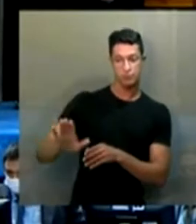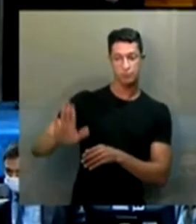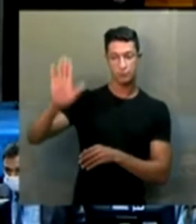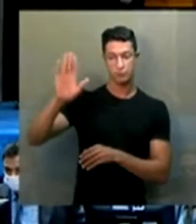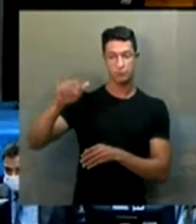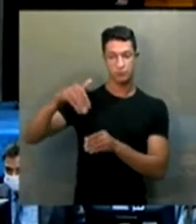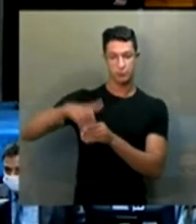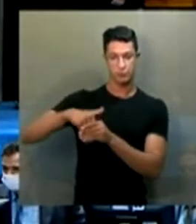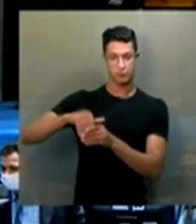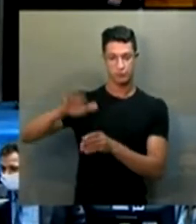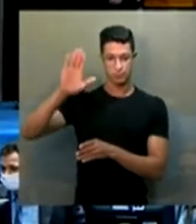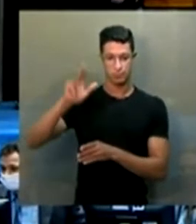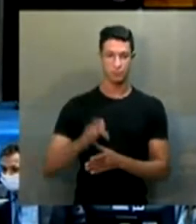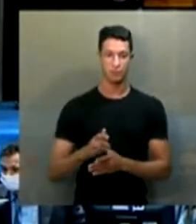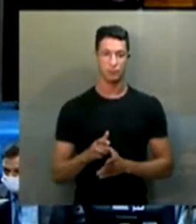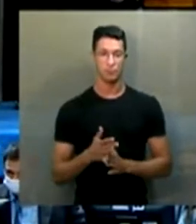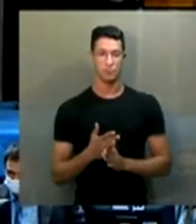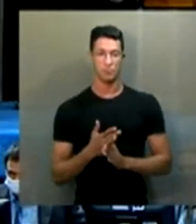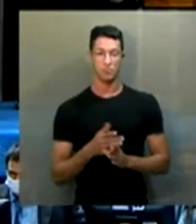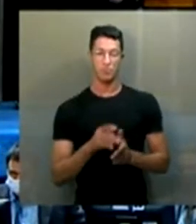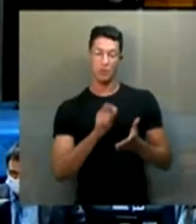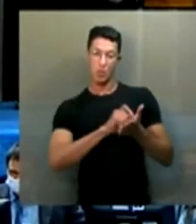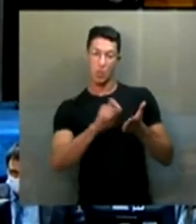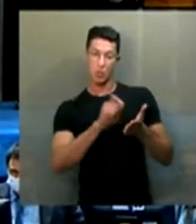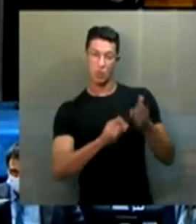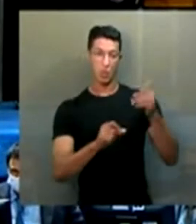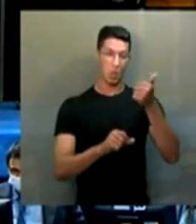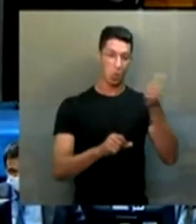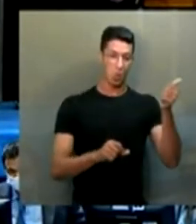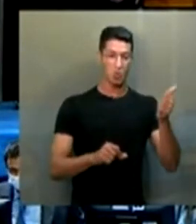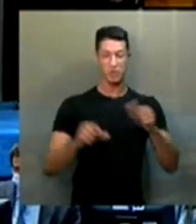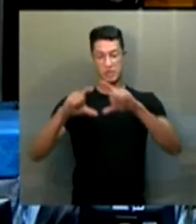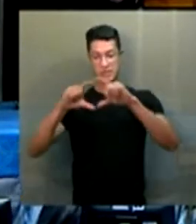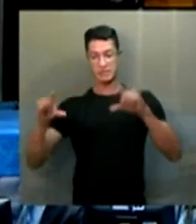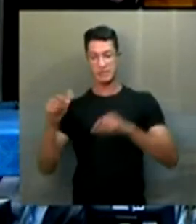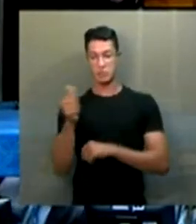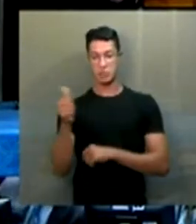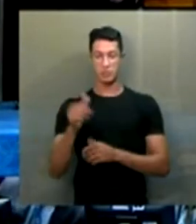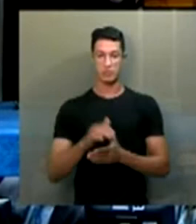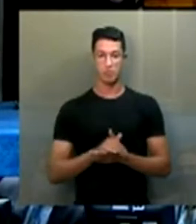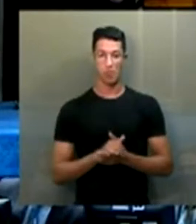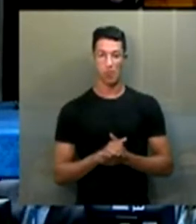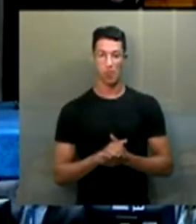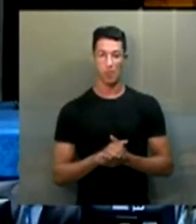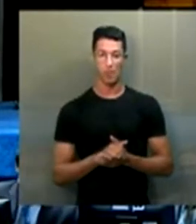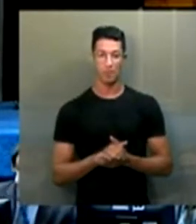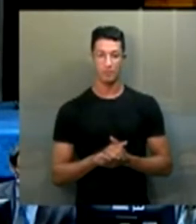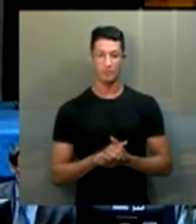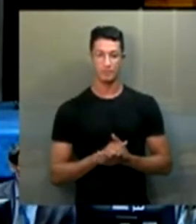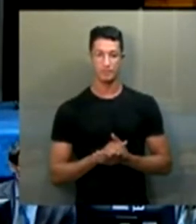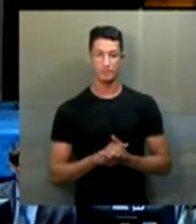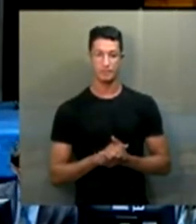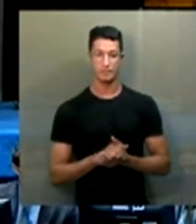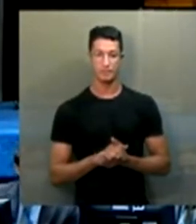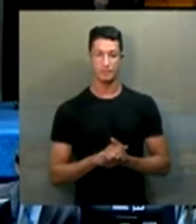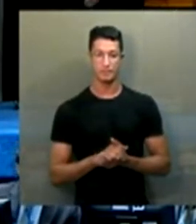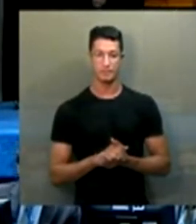11 assinaturas presidente. E 11 cédulas. E aí, esse time tá torcendo pra dar errado aí, pelo amor de Deus, né?